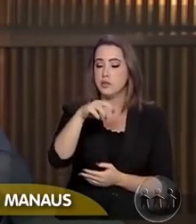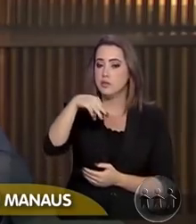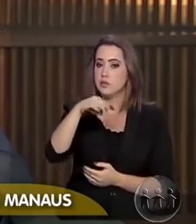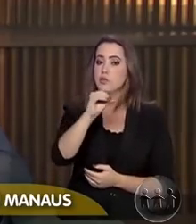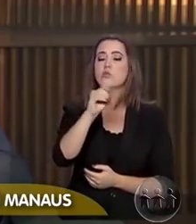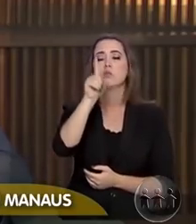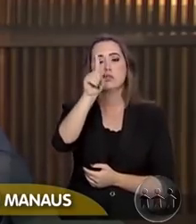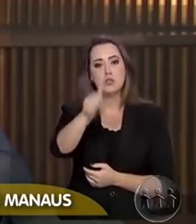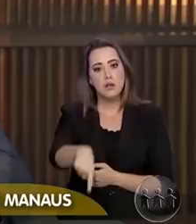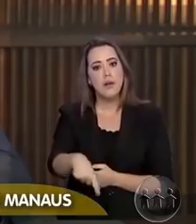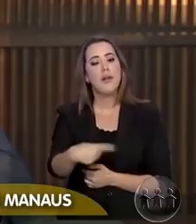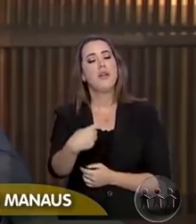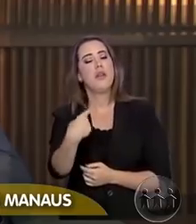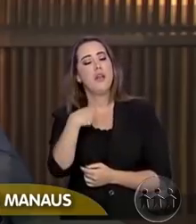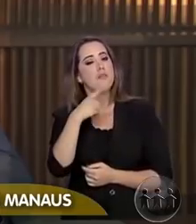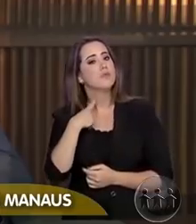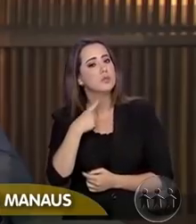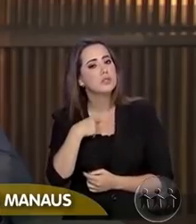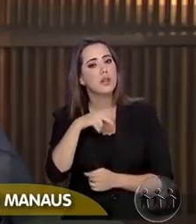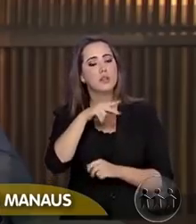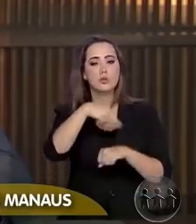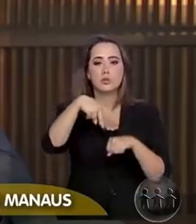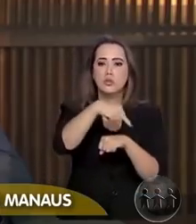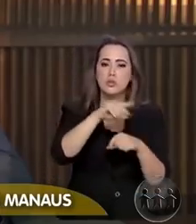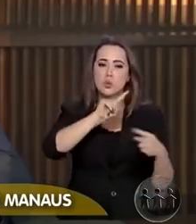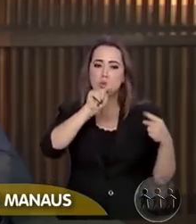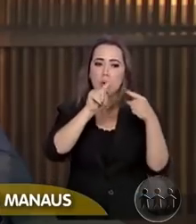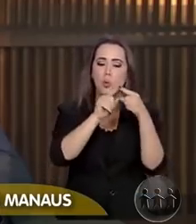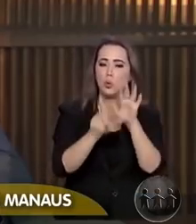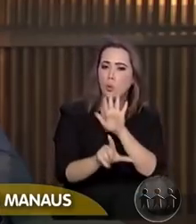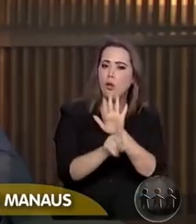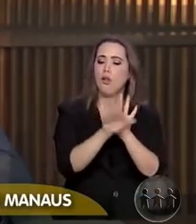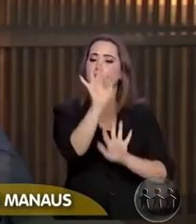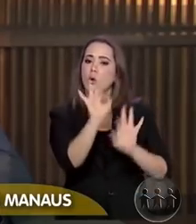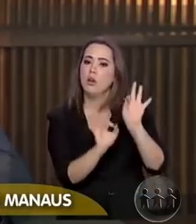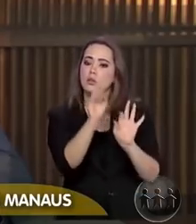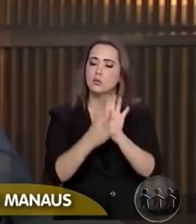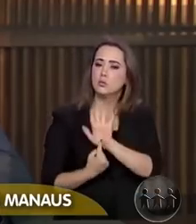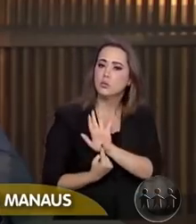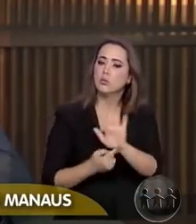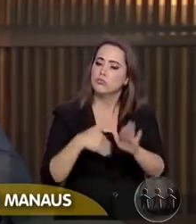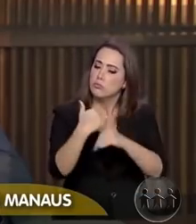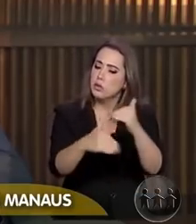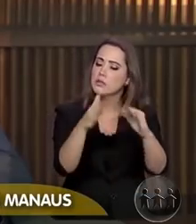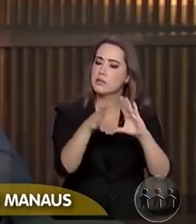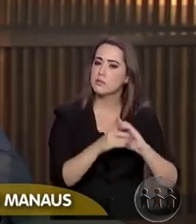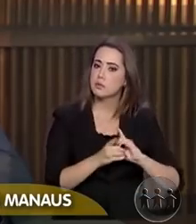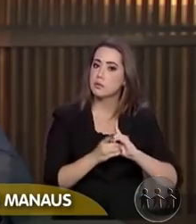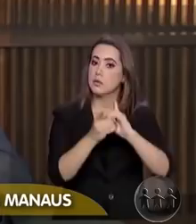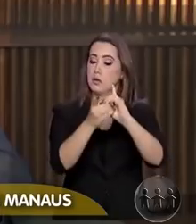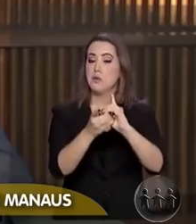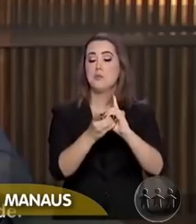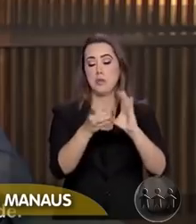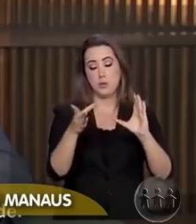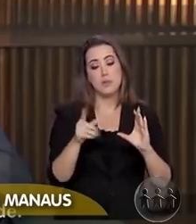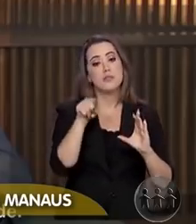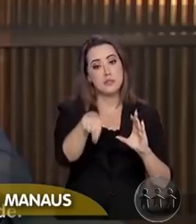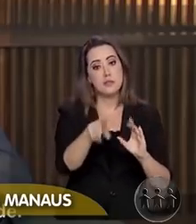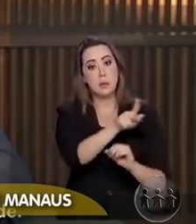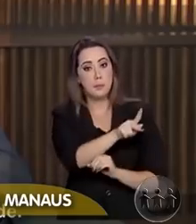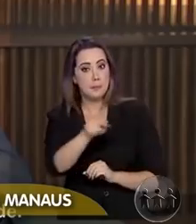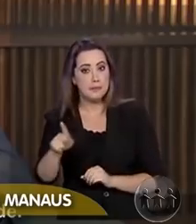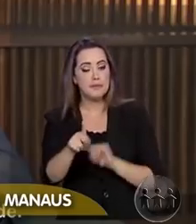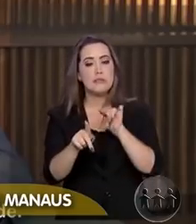a esse tipo de aglomeração devido ao Covid-19, o novo coronavírus. Ele pediu para que